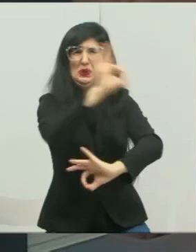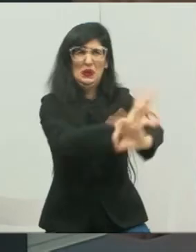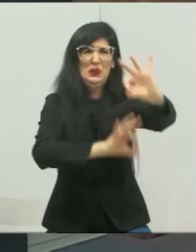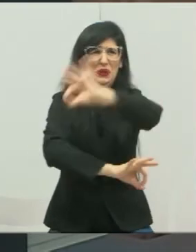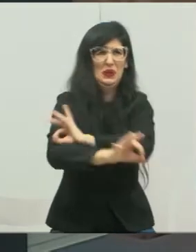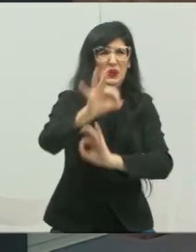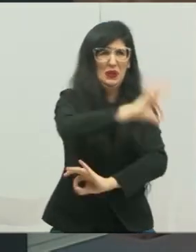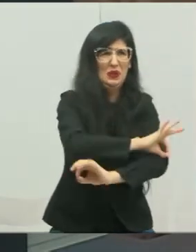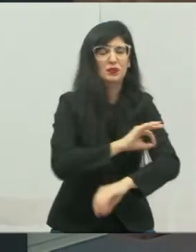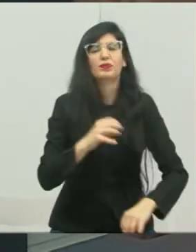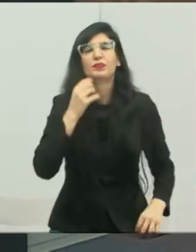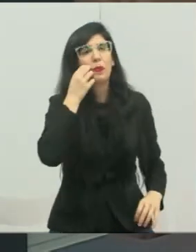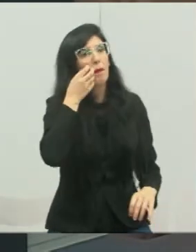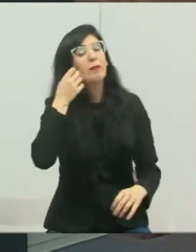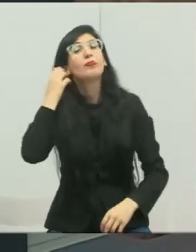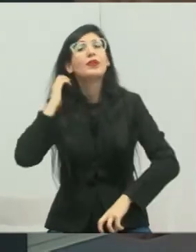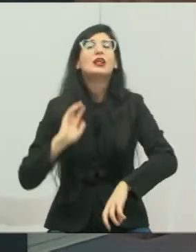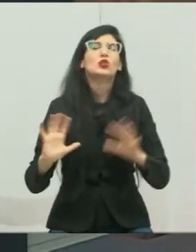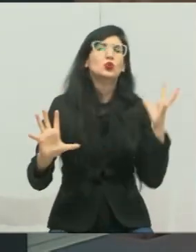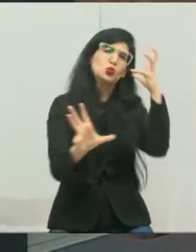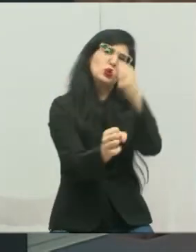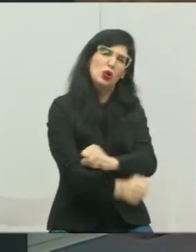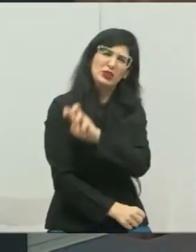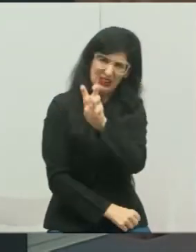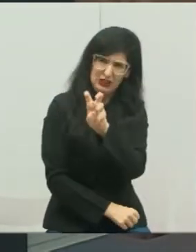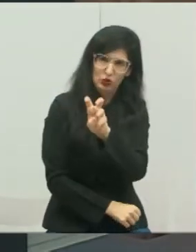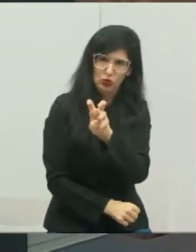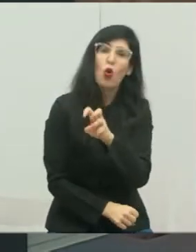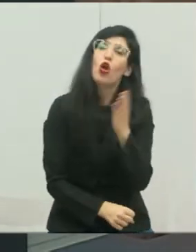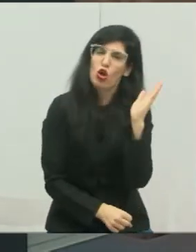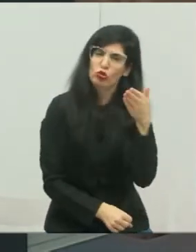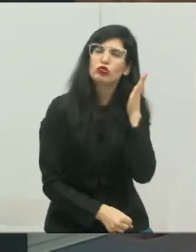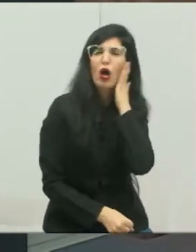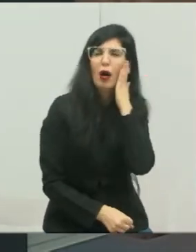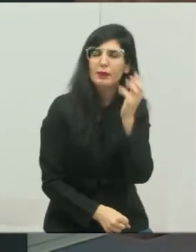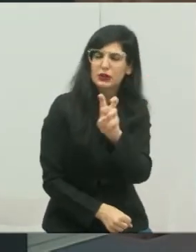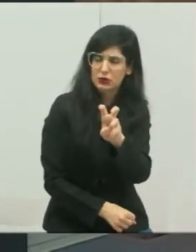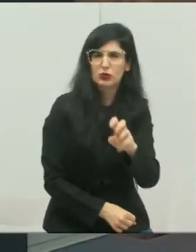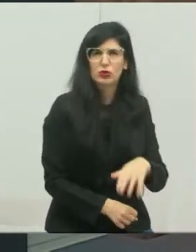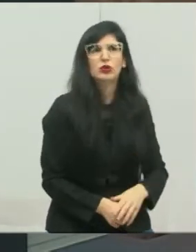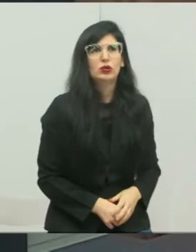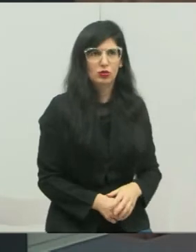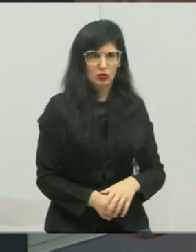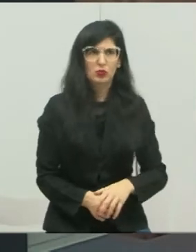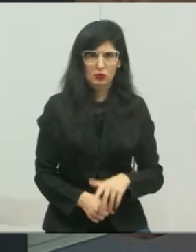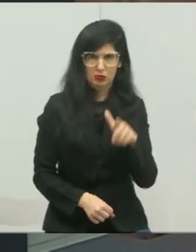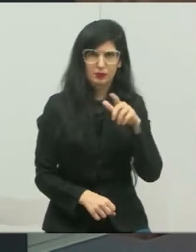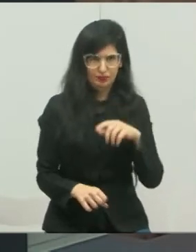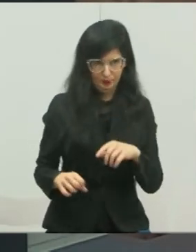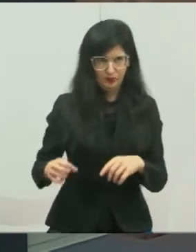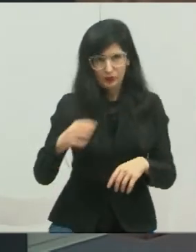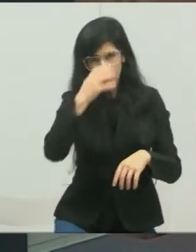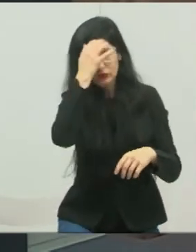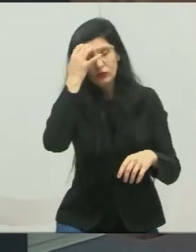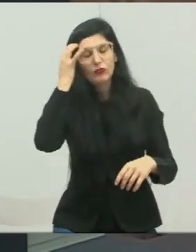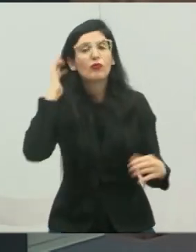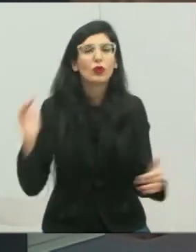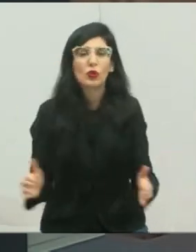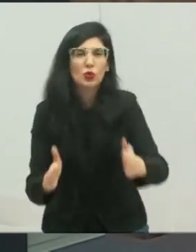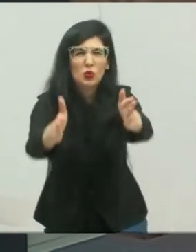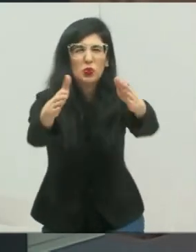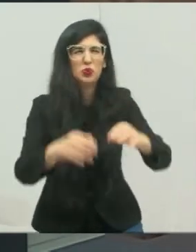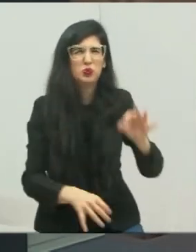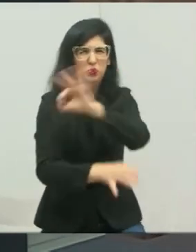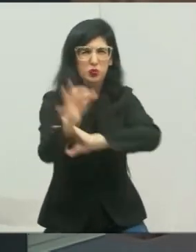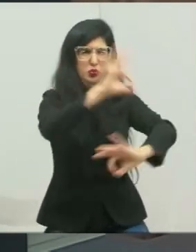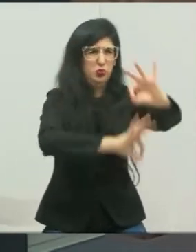5 córregos que cortam toda a cidade inteira, todas as regiões, vários bairros. E o que eu vi lá na região, lá do